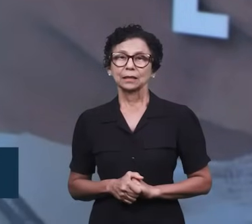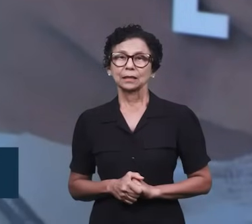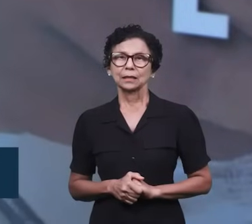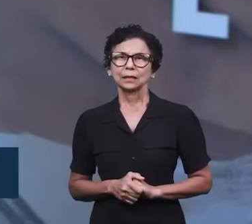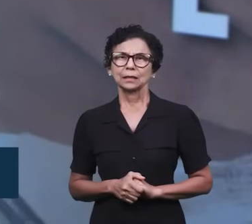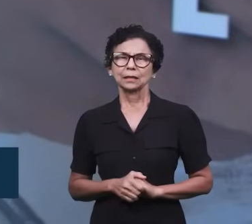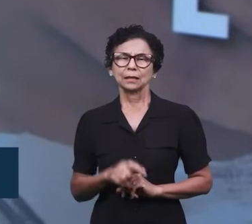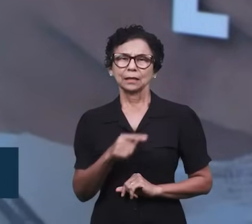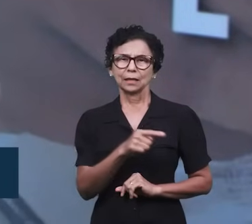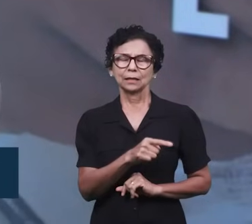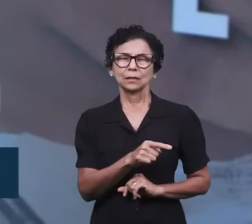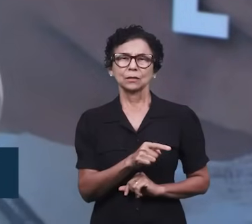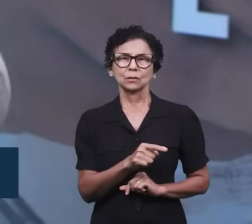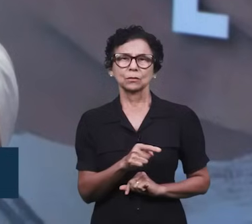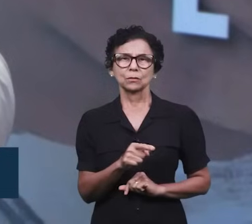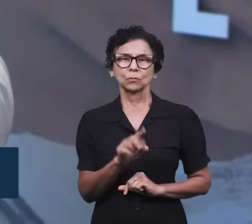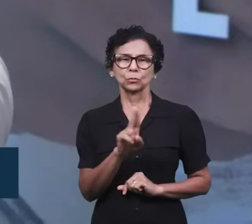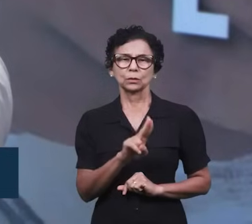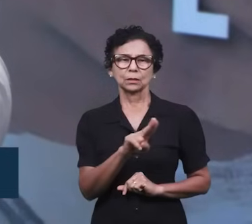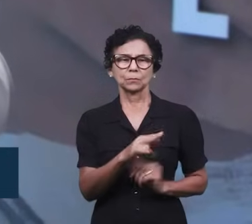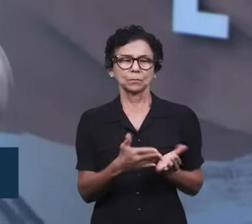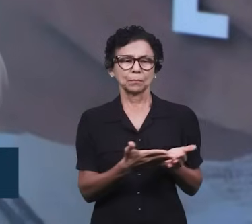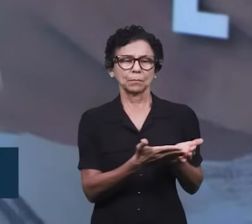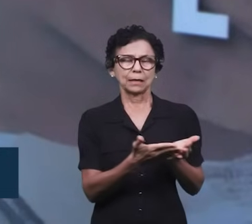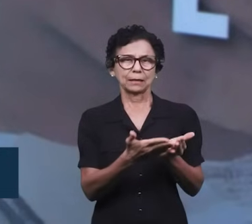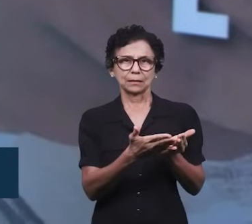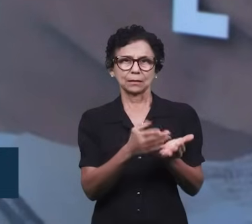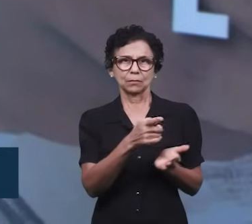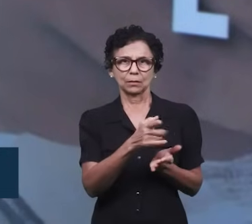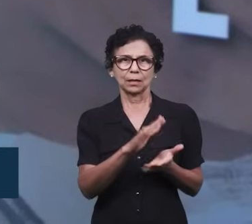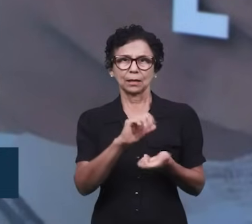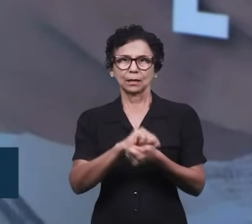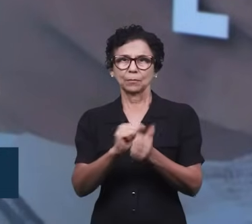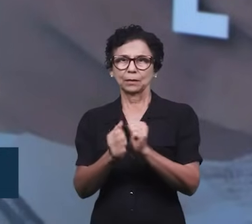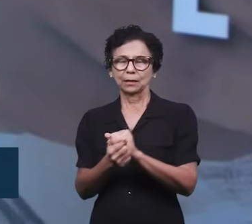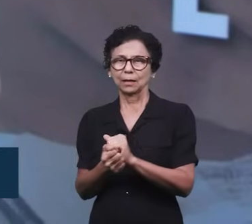adequada para a assistência social. Ela já tinha